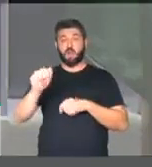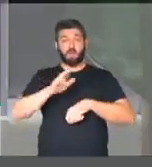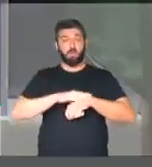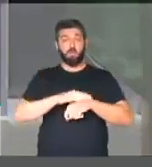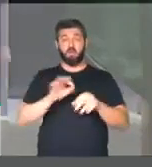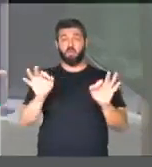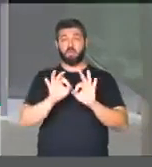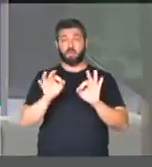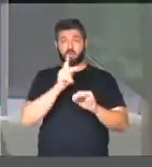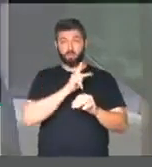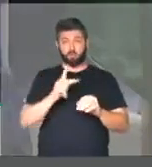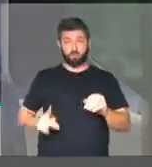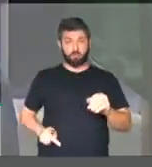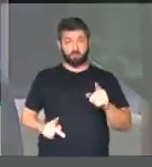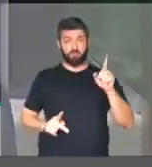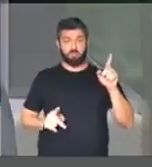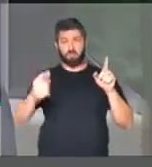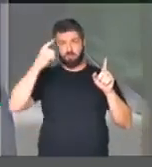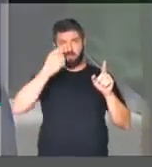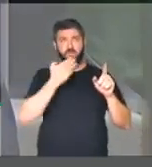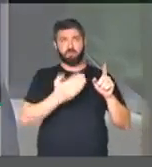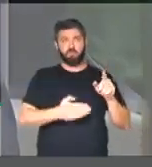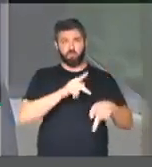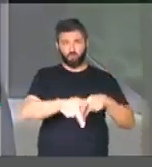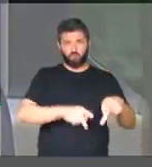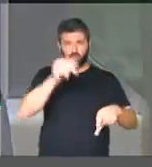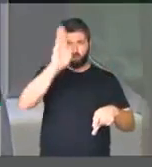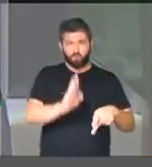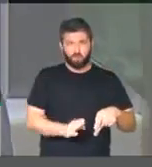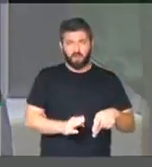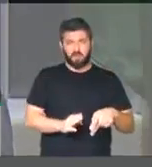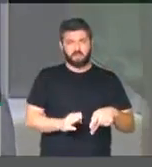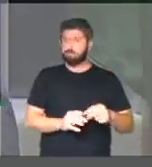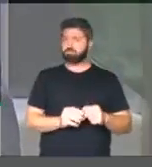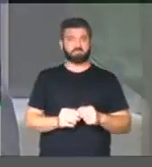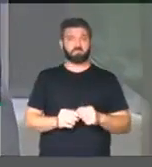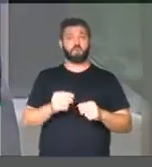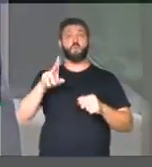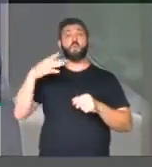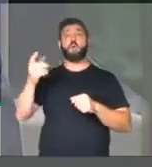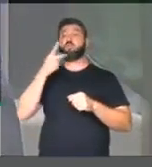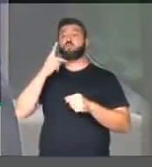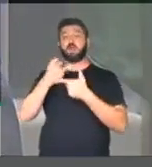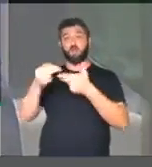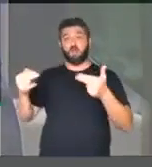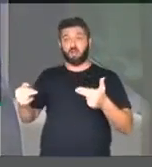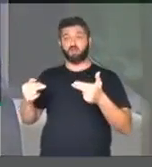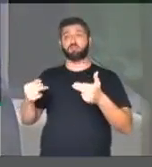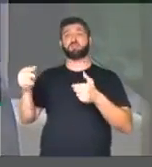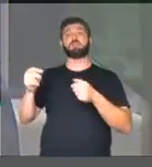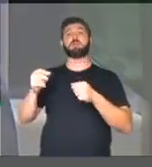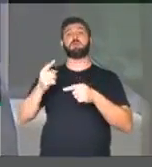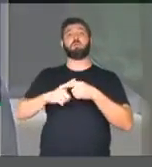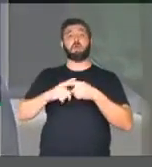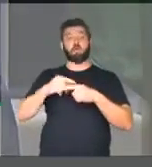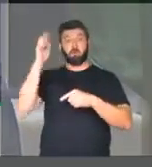em nenhum momento, o presidente eleito pensou no povo brasileiro quando adotou as medidas que adotou para que do país, de